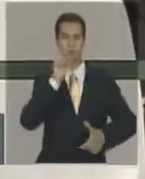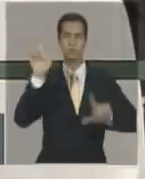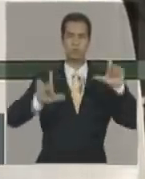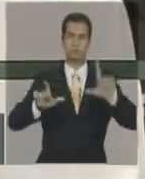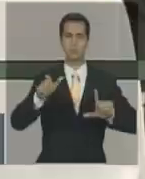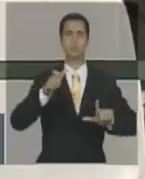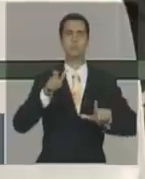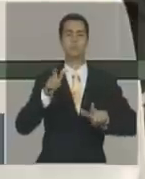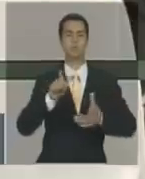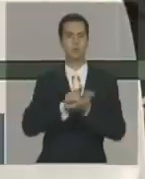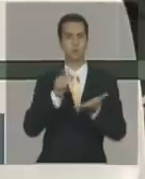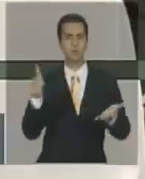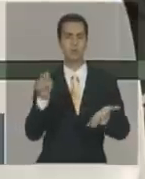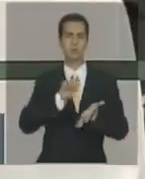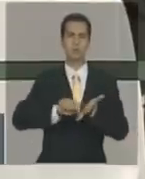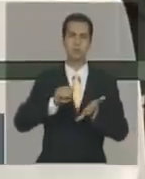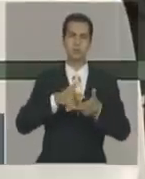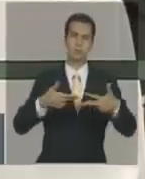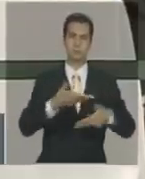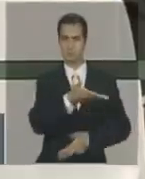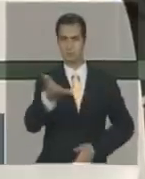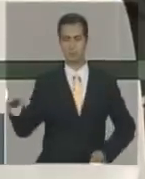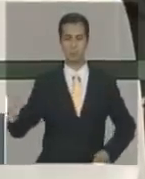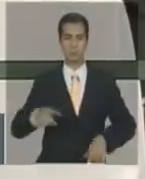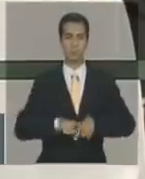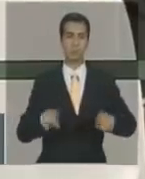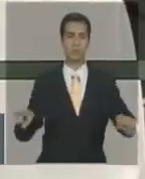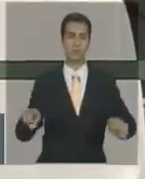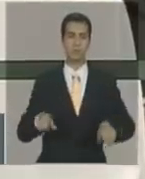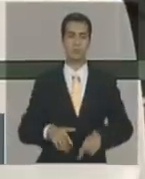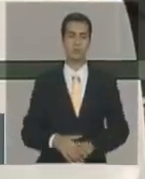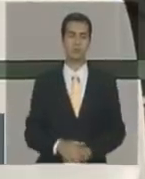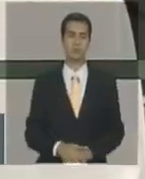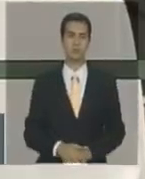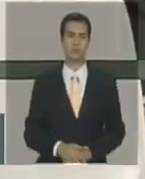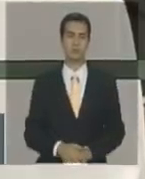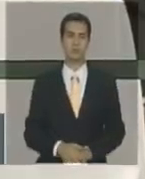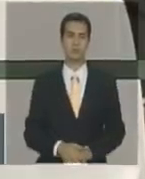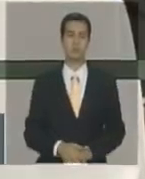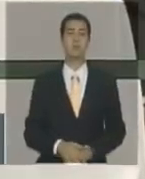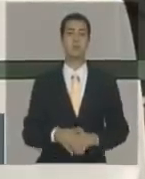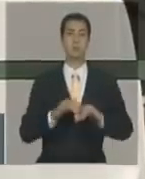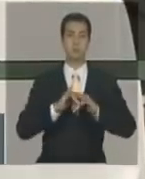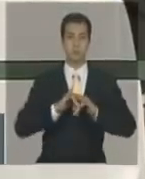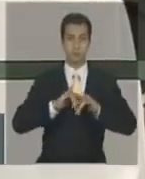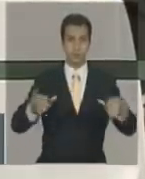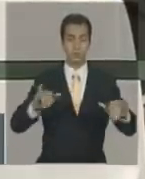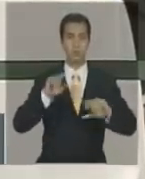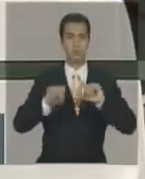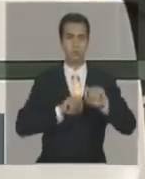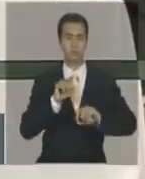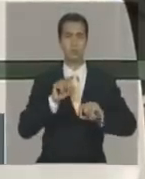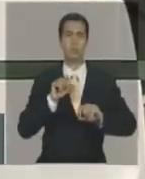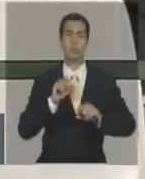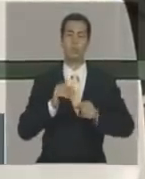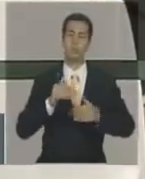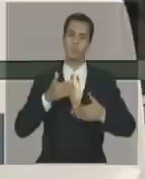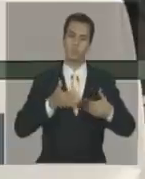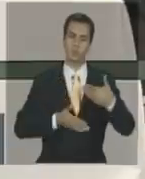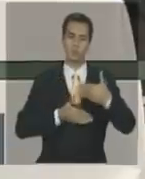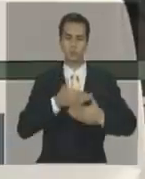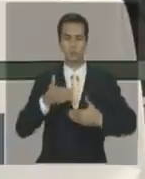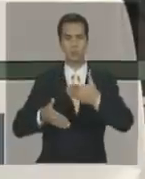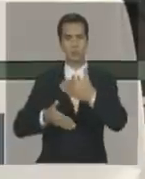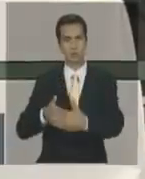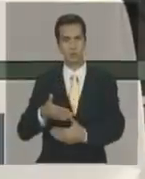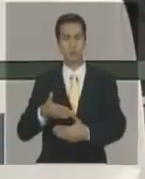comunicação, com os jornalistas, mas eu chamo a atenção, o processo todo no debate público, nos órgãos